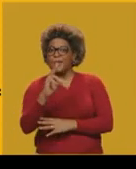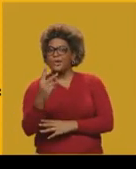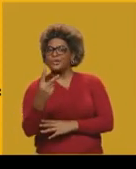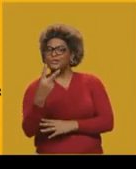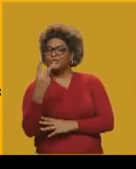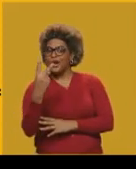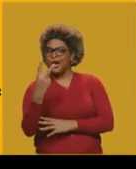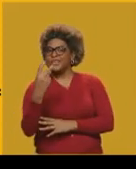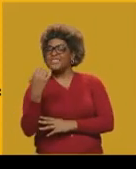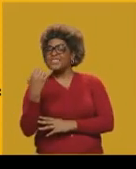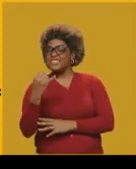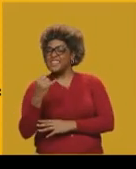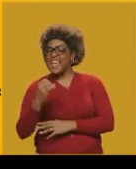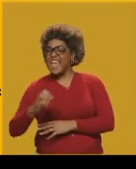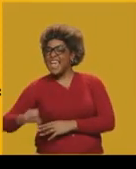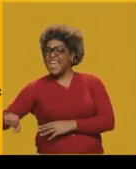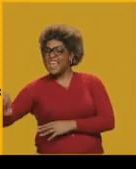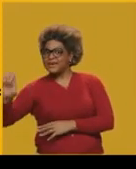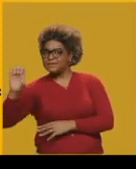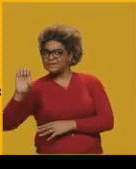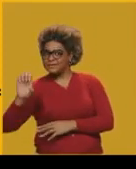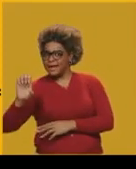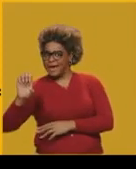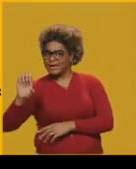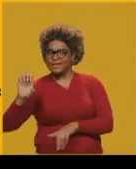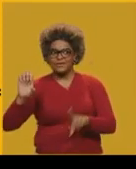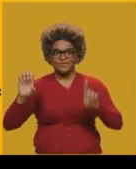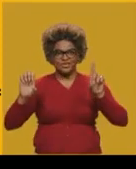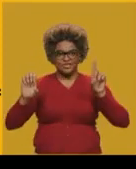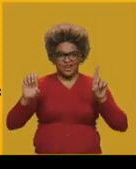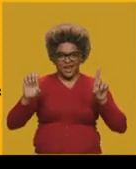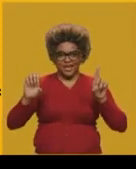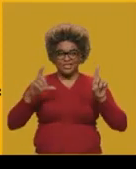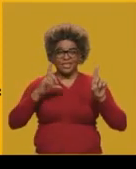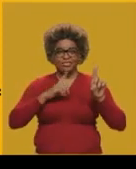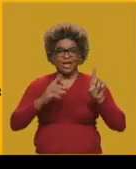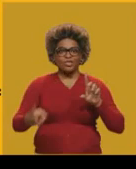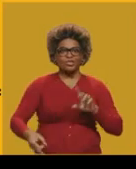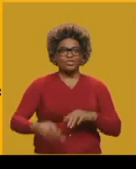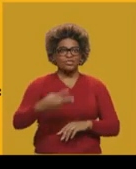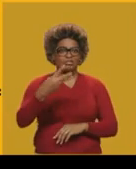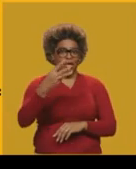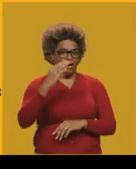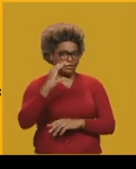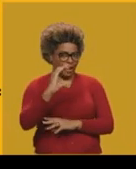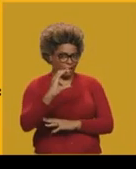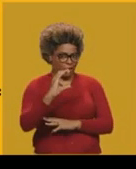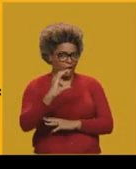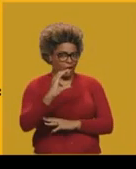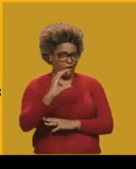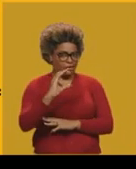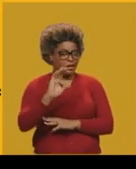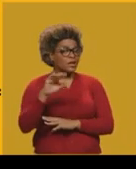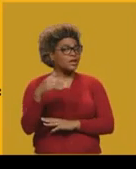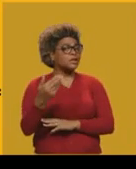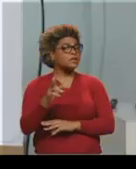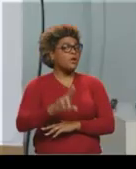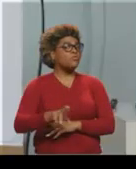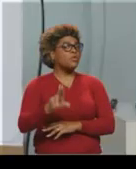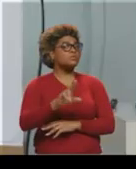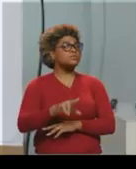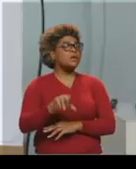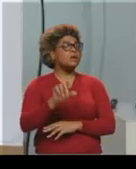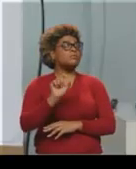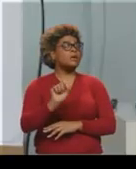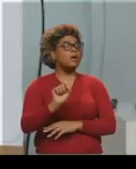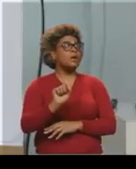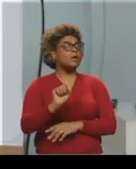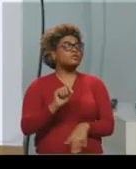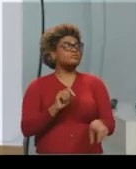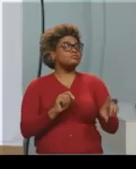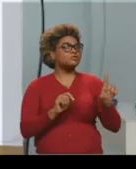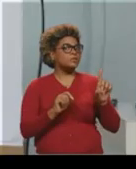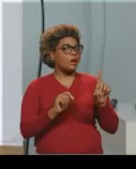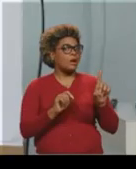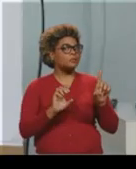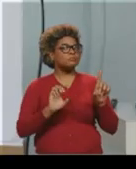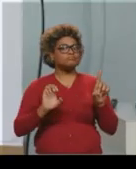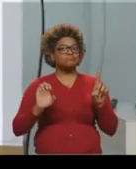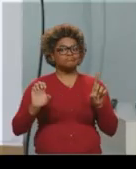para a direita, ele estará no carbono 3. Então, vamos usar a da direita para a esquerda.